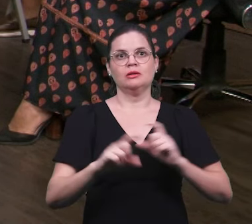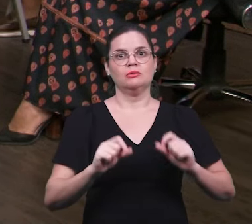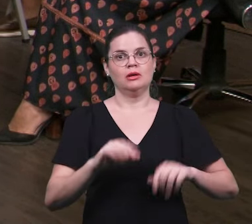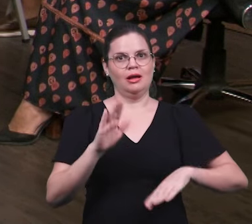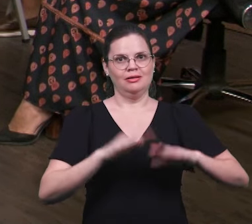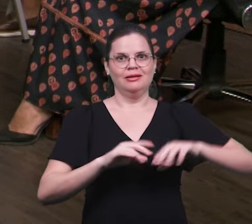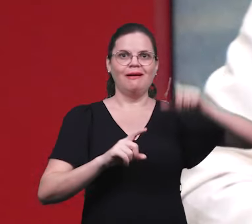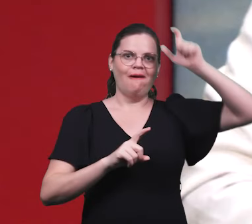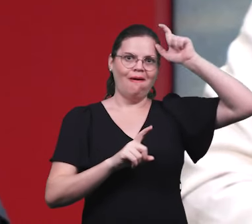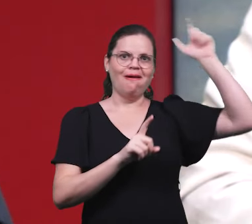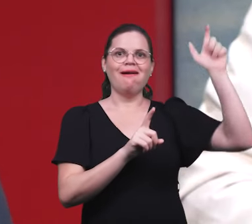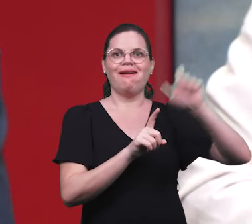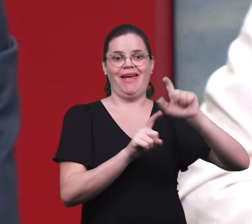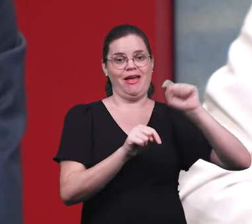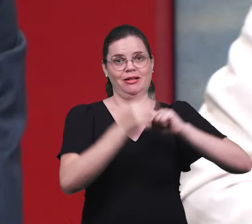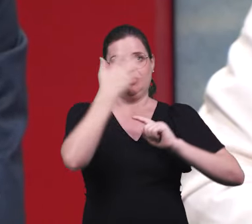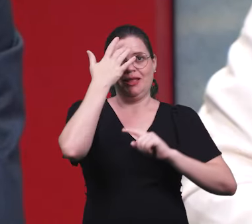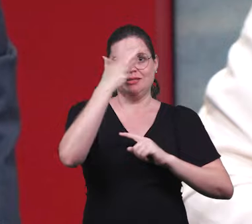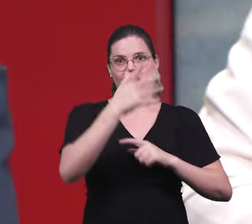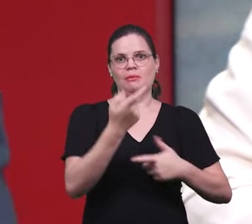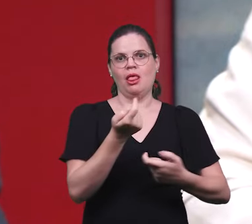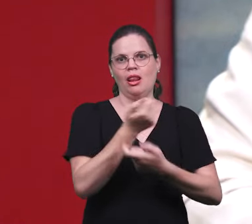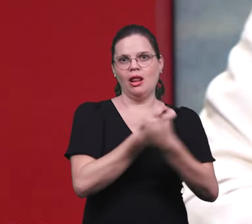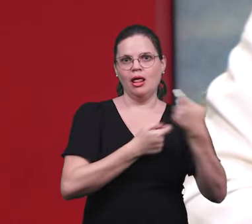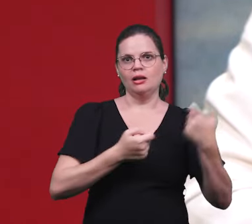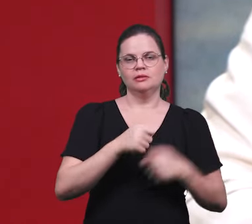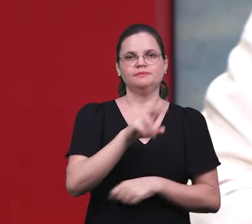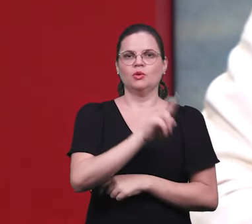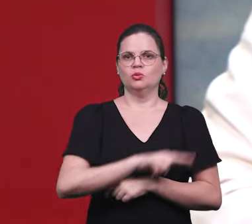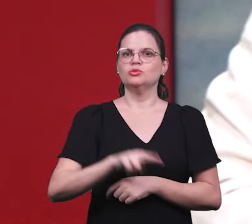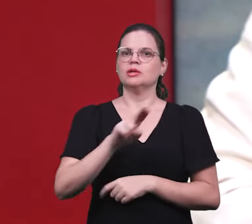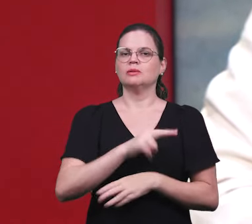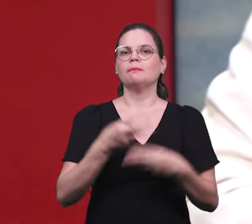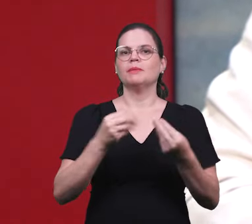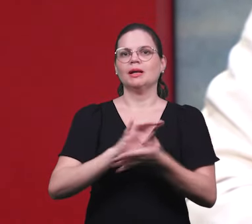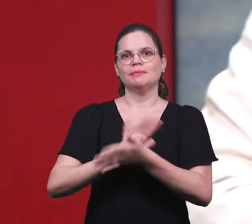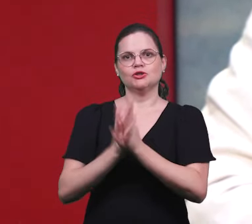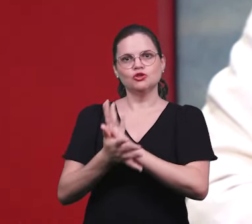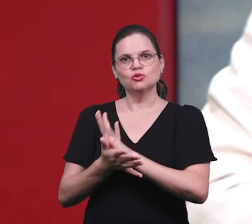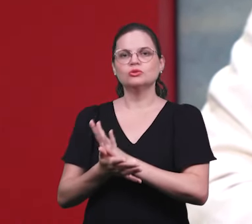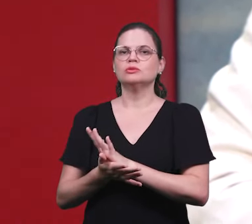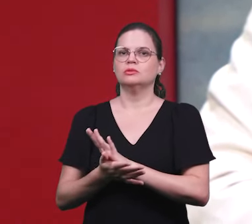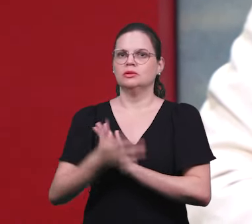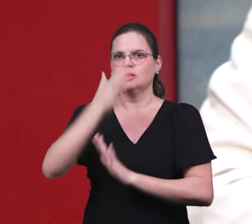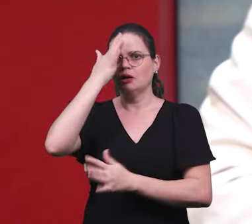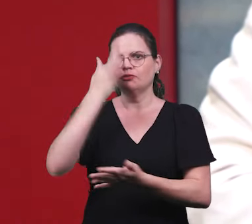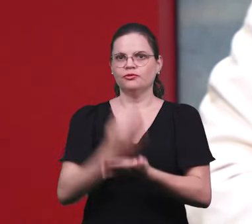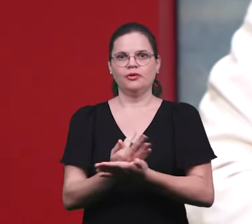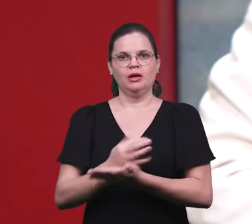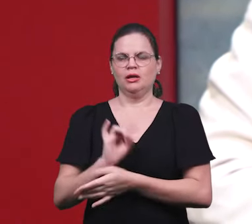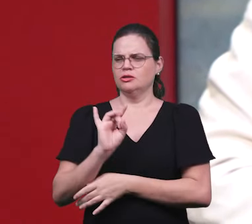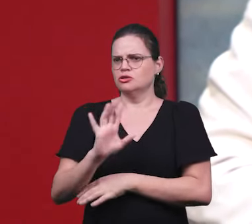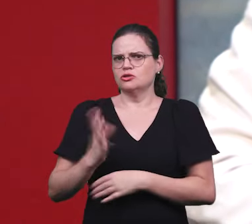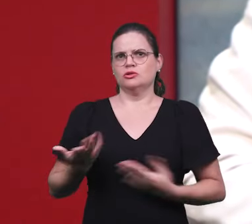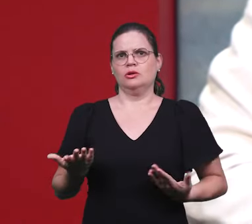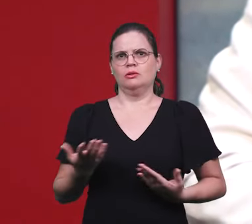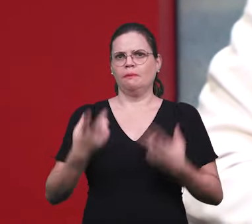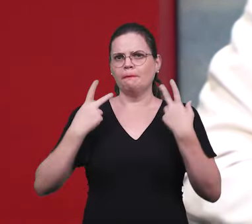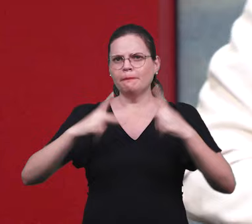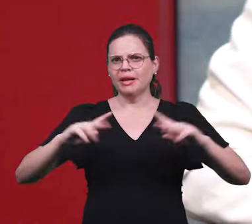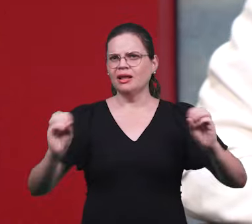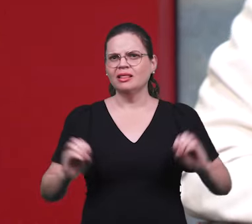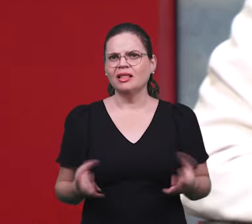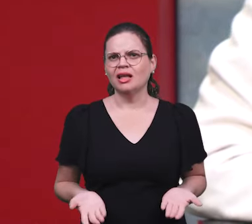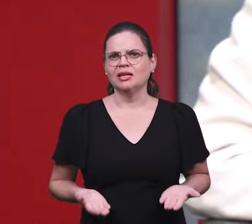às vezes enganado pelo inimigo, ele nem sabe, mas ele é um instrumento para destruir a fé dos outros. E é só o que ele faz. Ele não prega